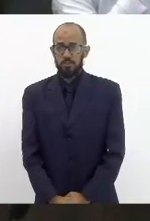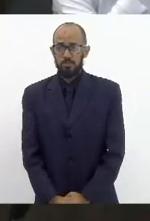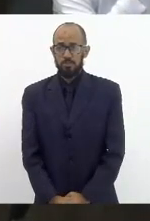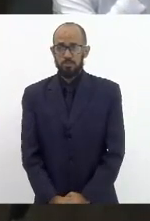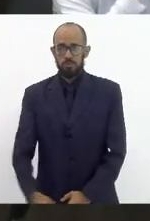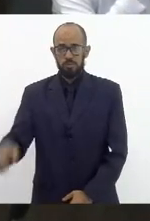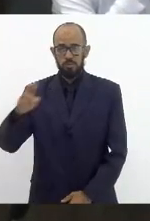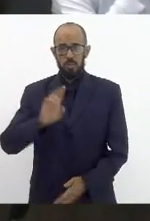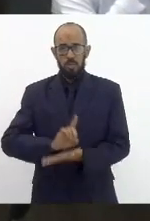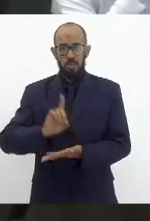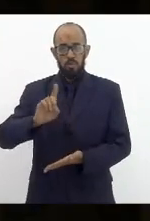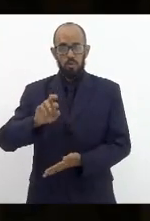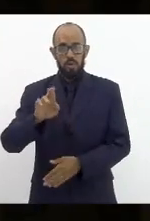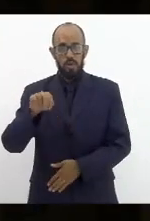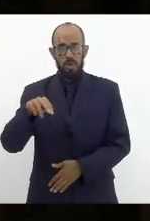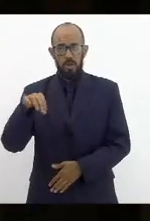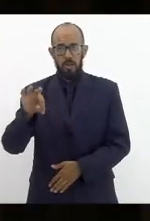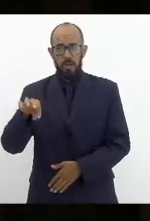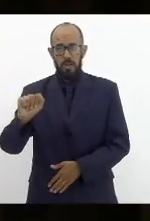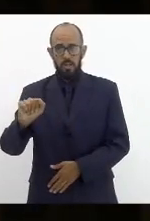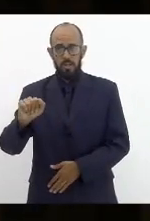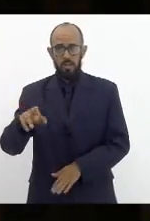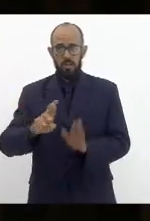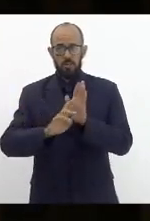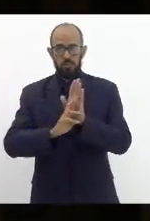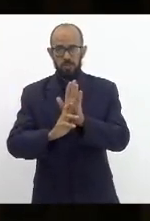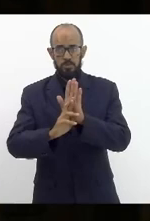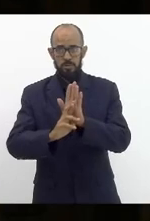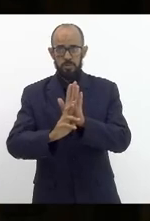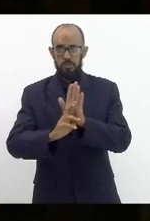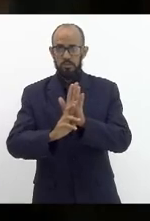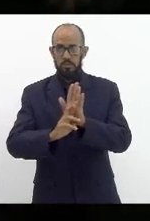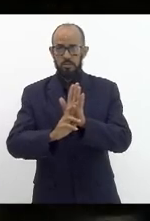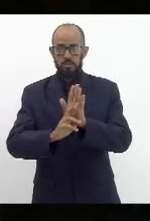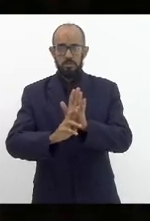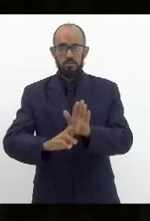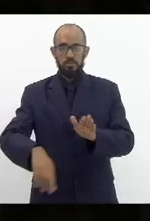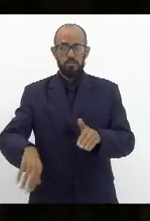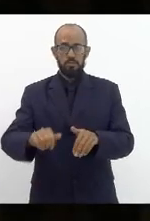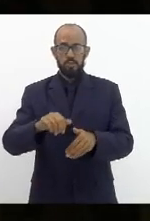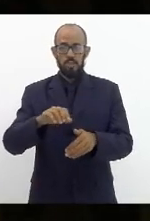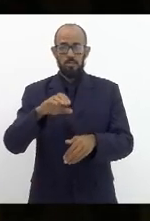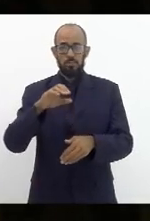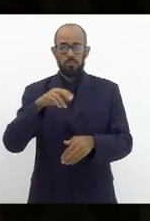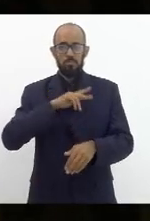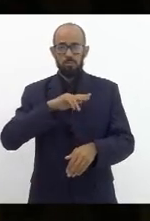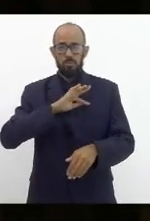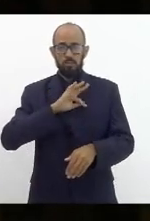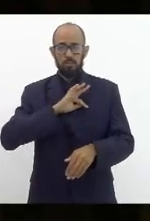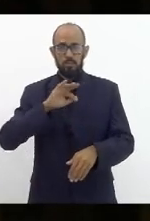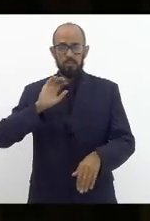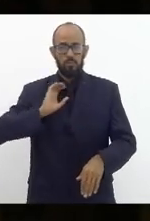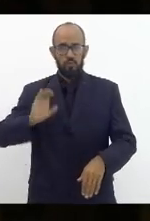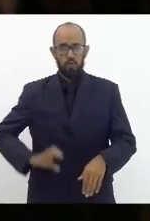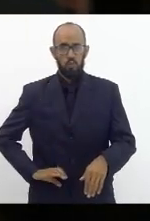Doutora Renata do Amaral de Oliveira, representando a Secretaria de Polícia Civil.